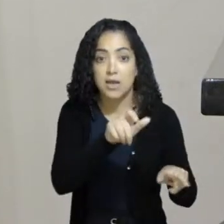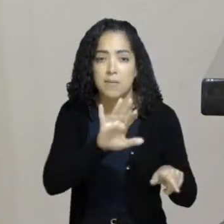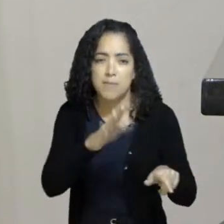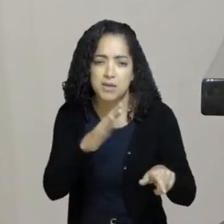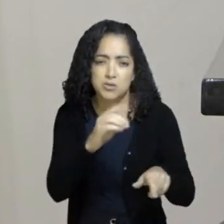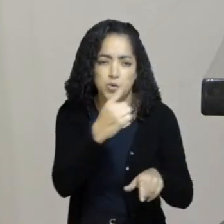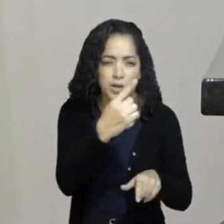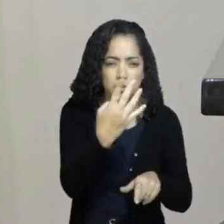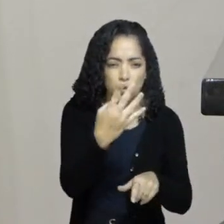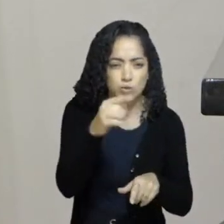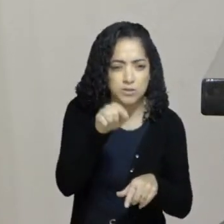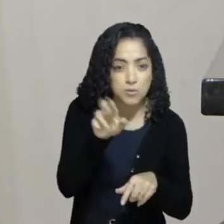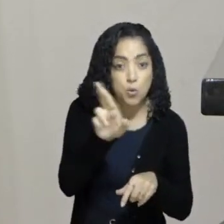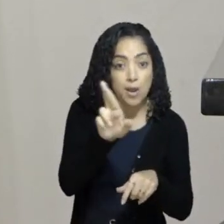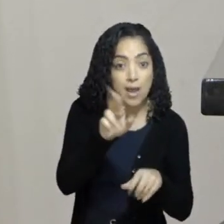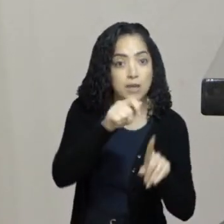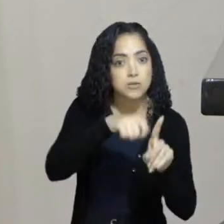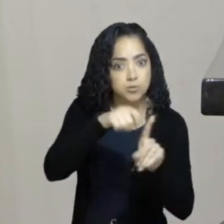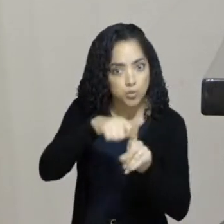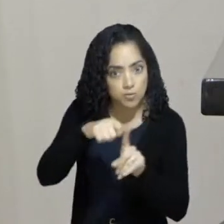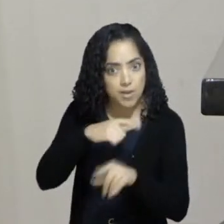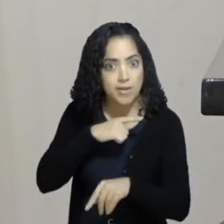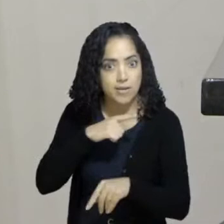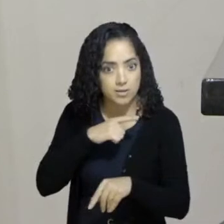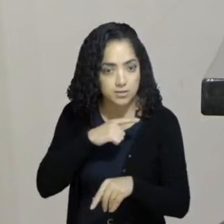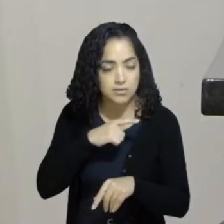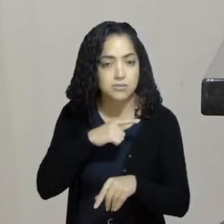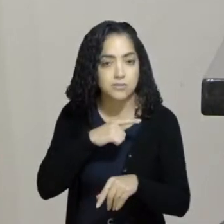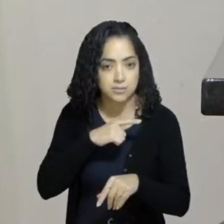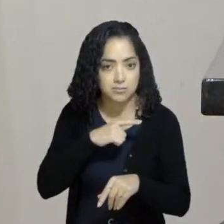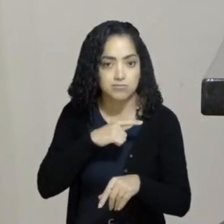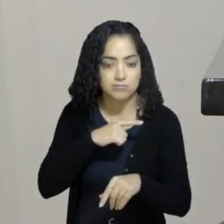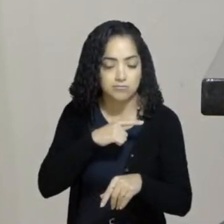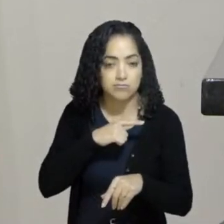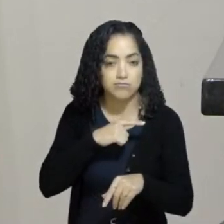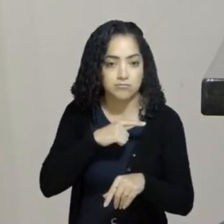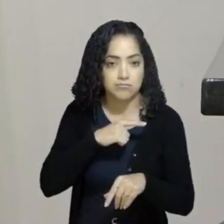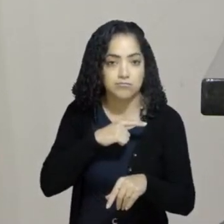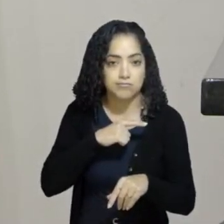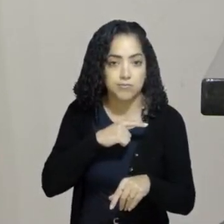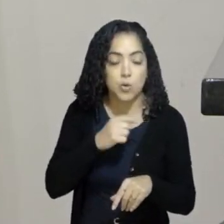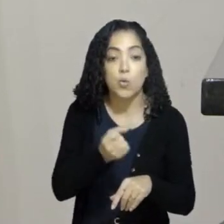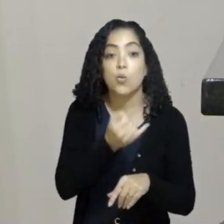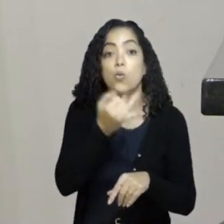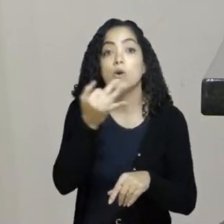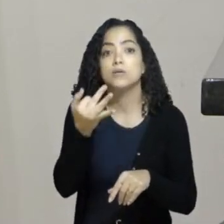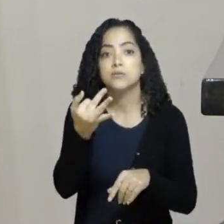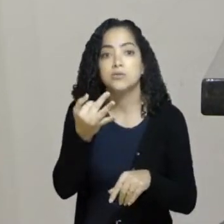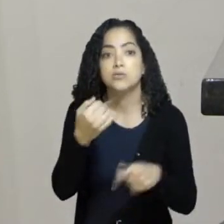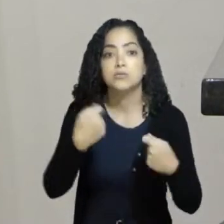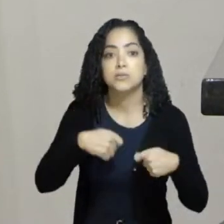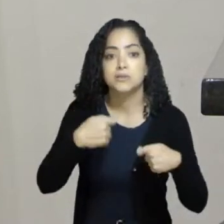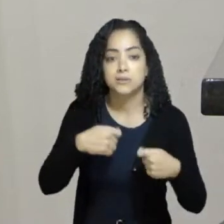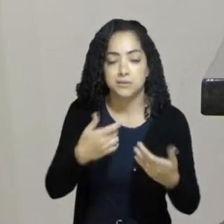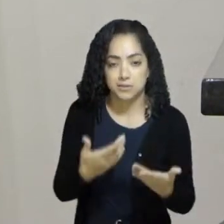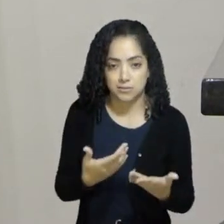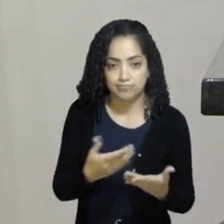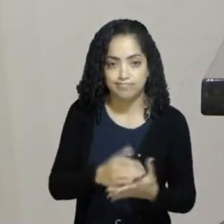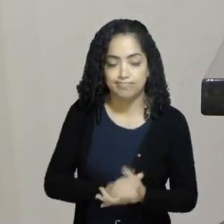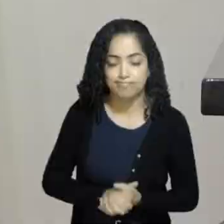14 mil reais por mês 14 mil reais por mês Deputados